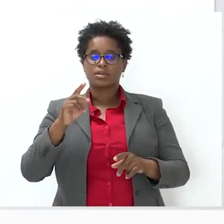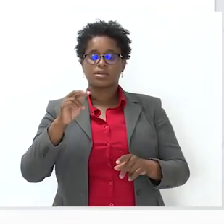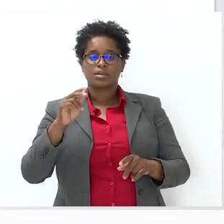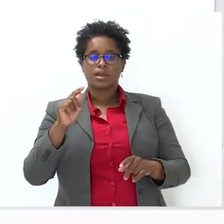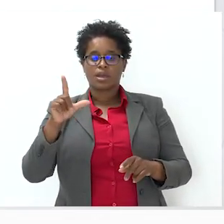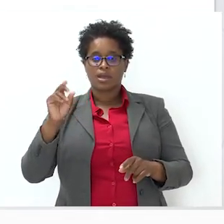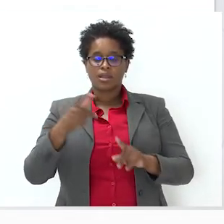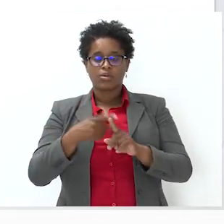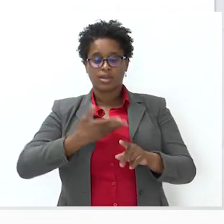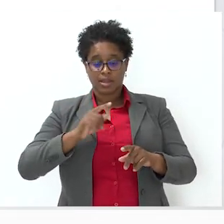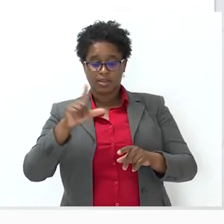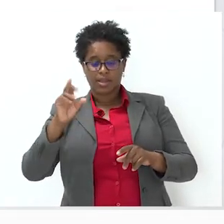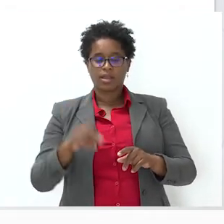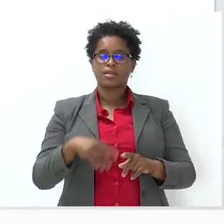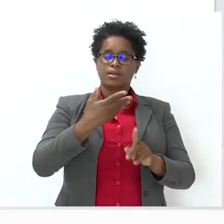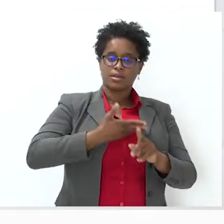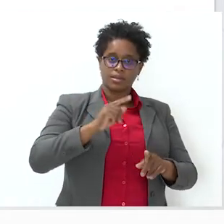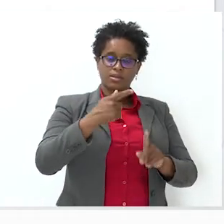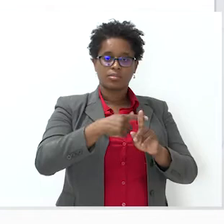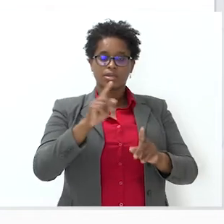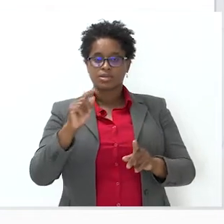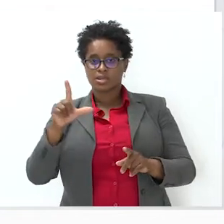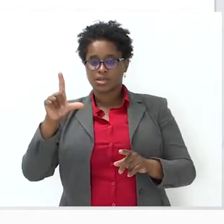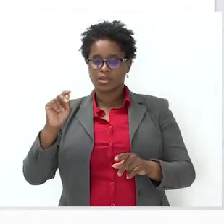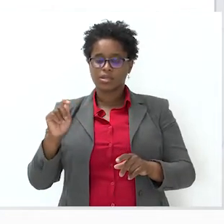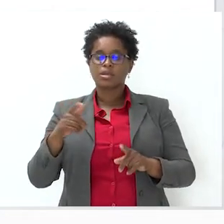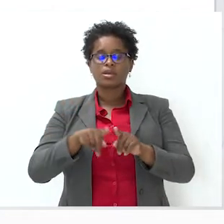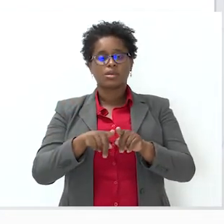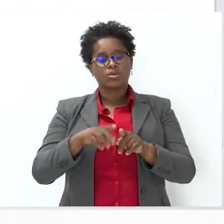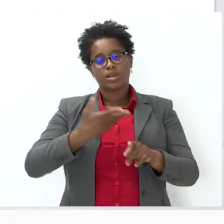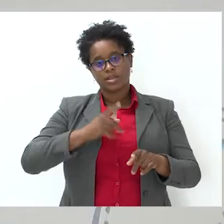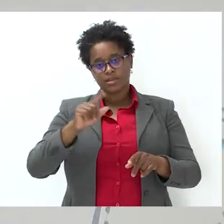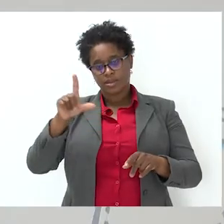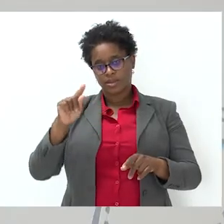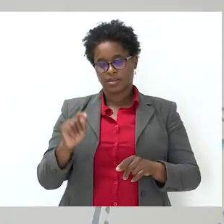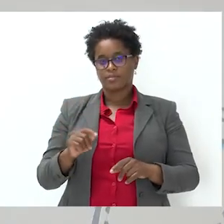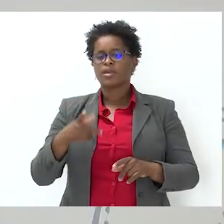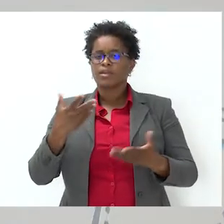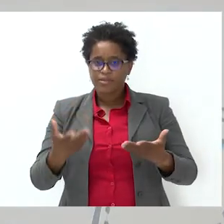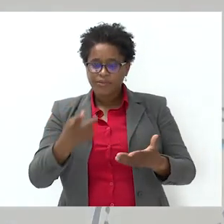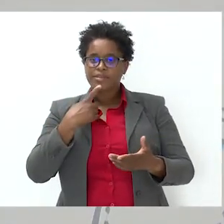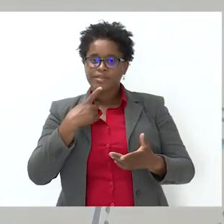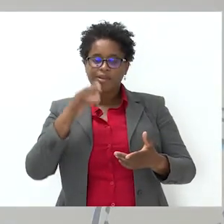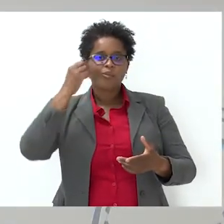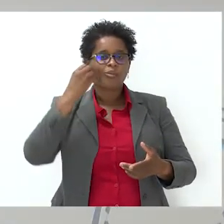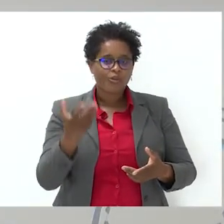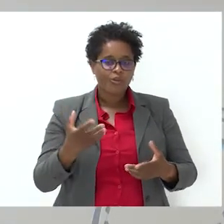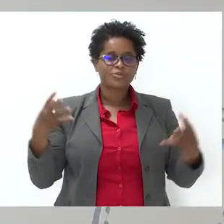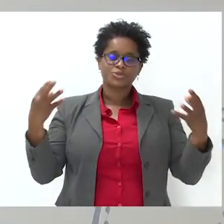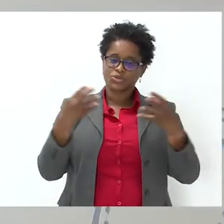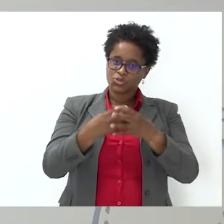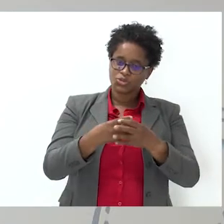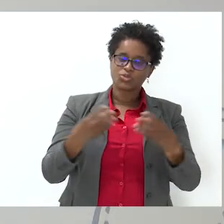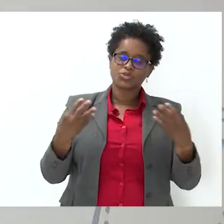dela, de mais ele é igual a dele. Então perceberam como é que se contrai